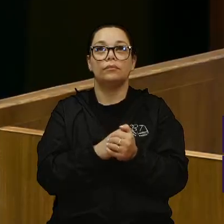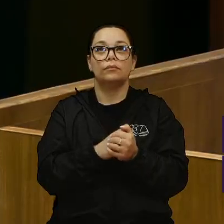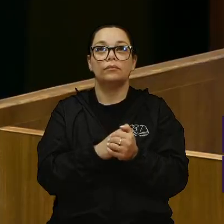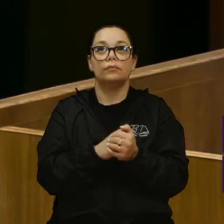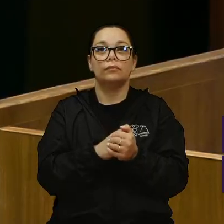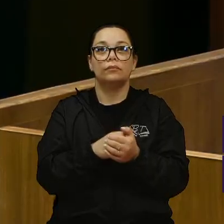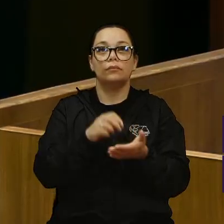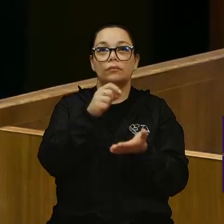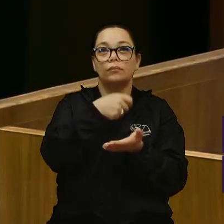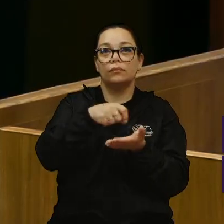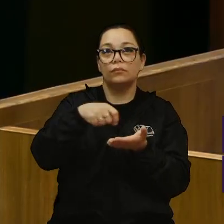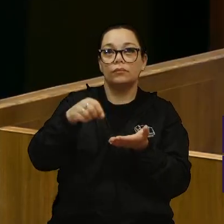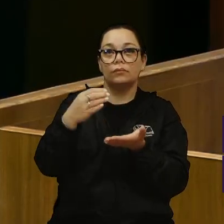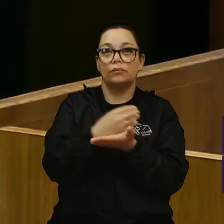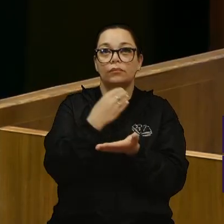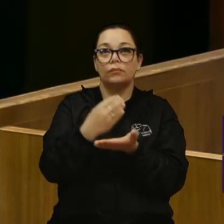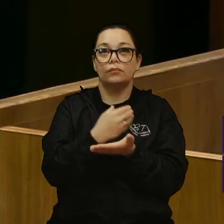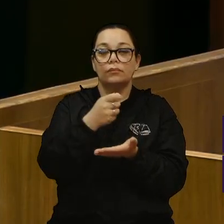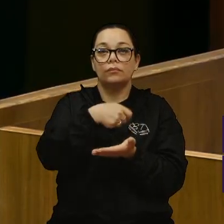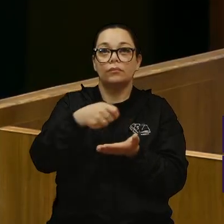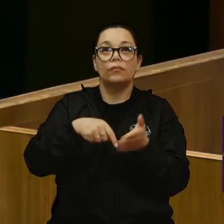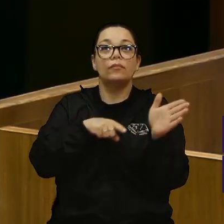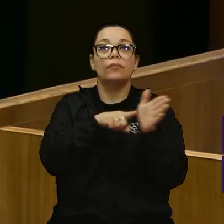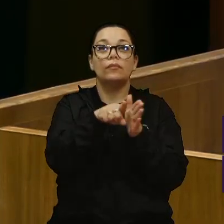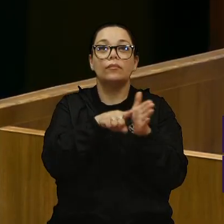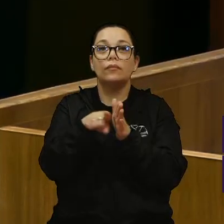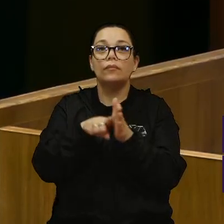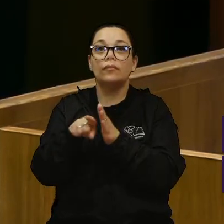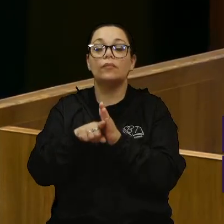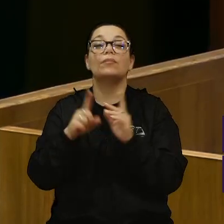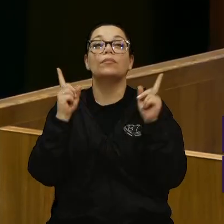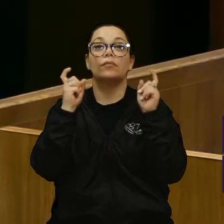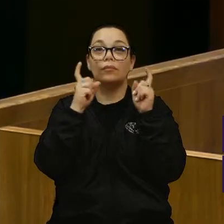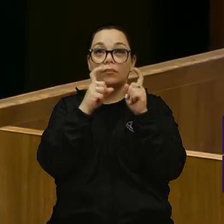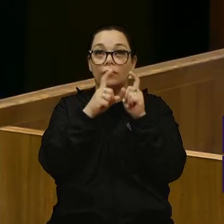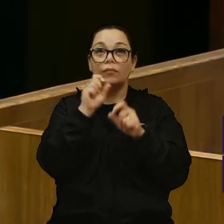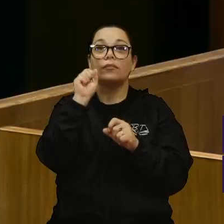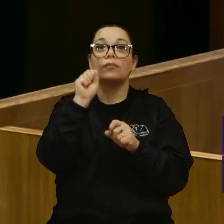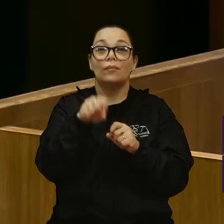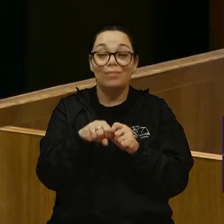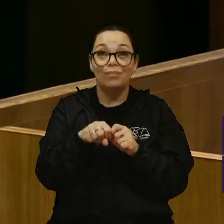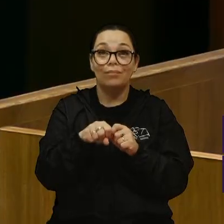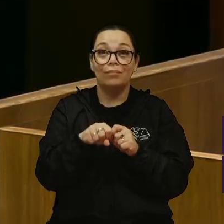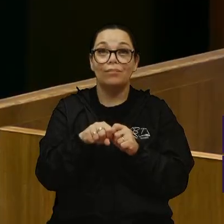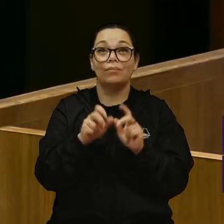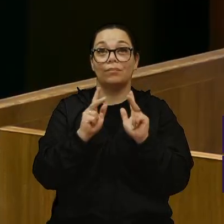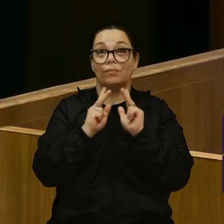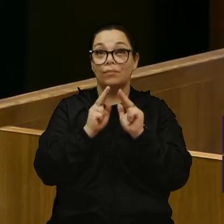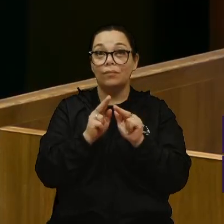Com um caderno de campo, com perguntas muitas vezes difíceis, que mesmo assim